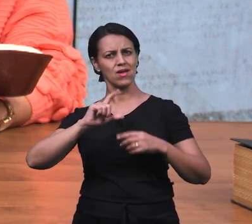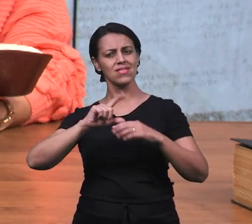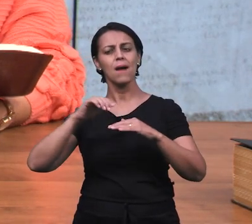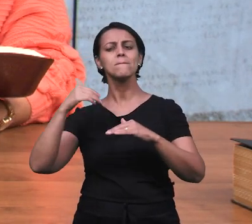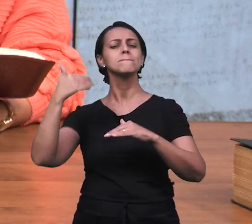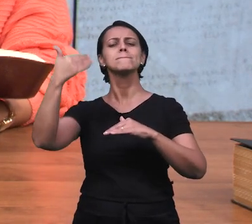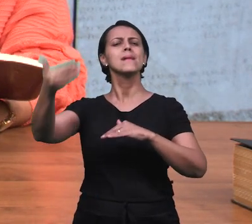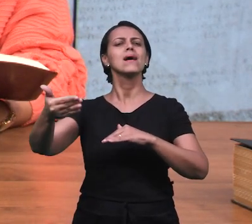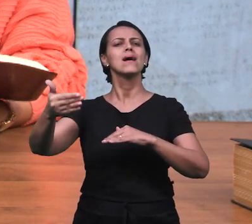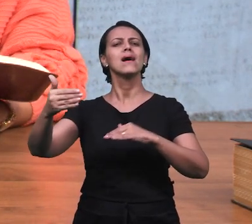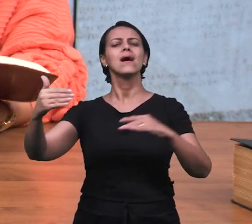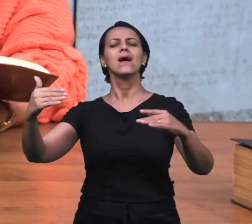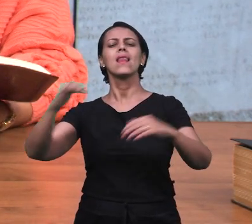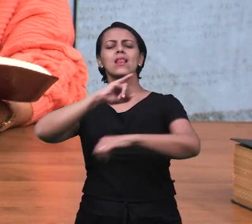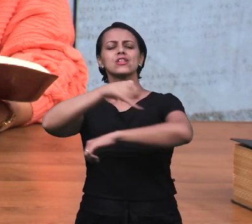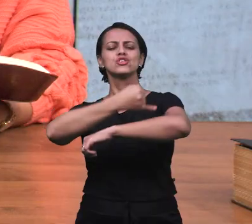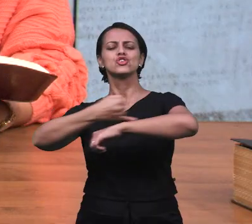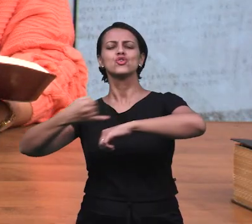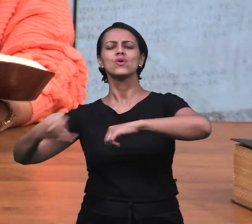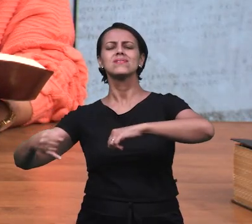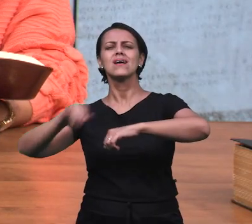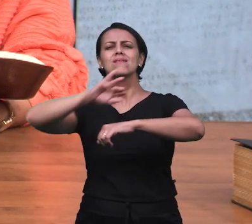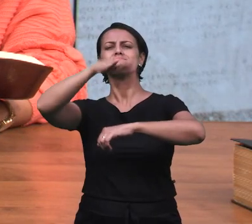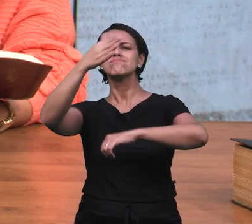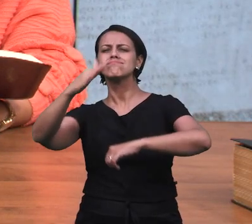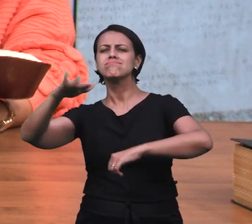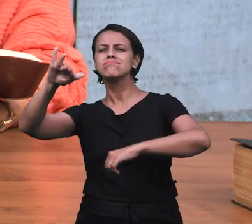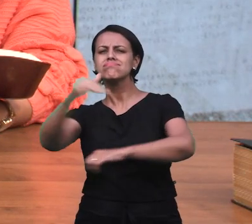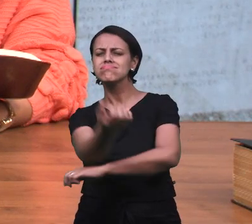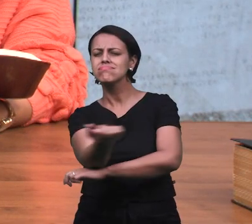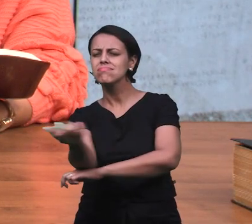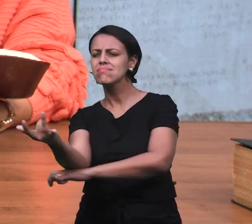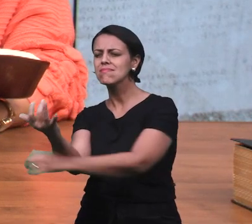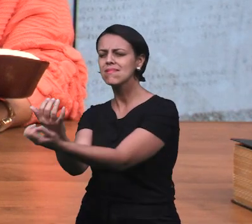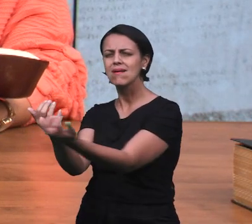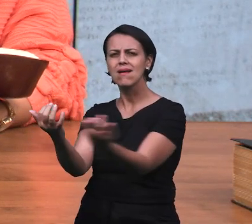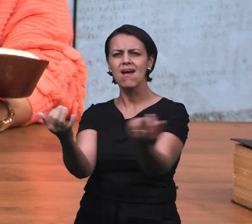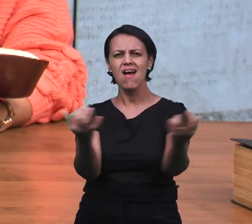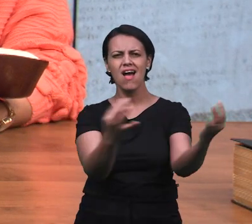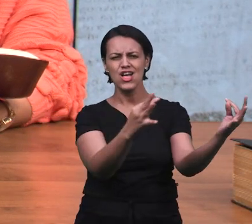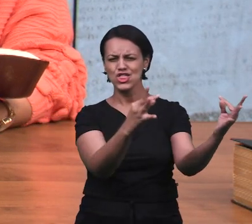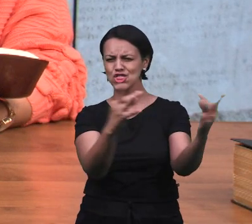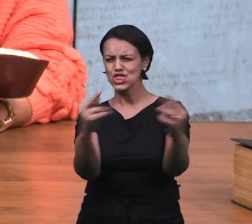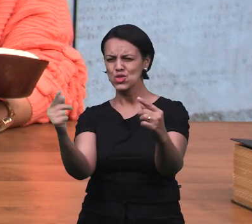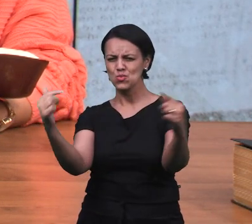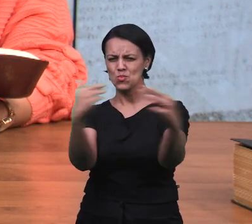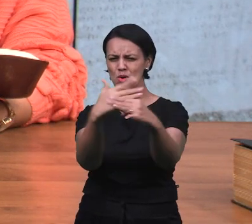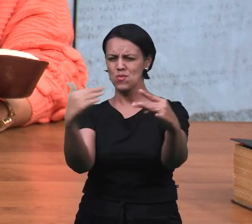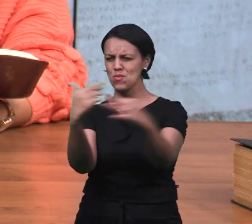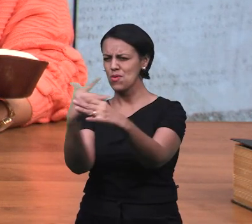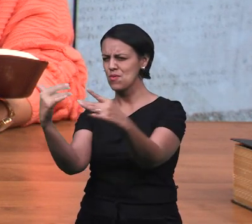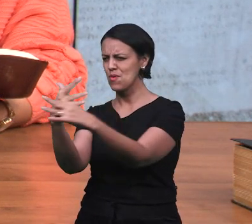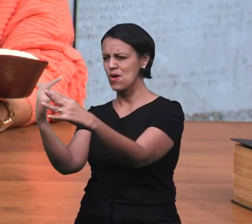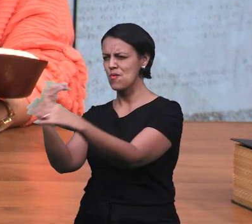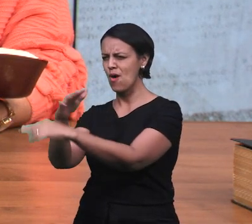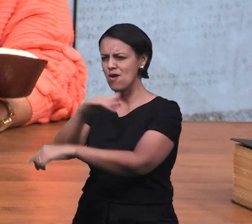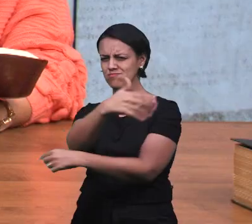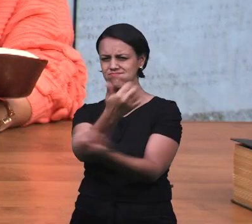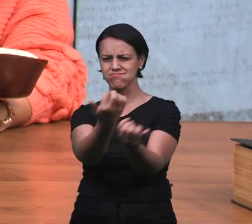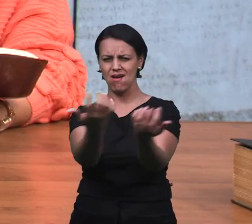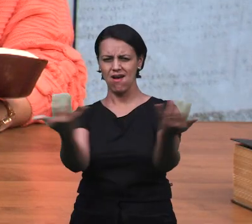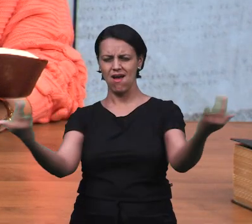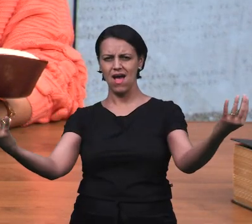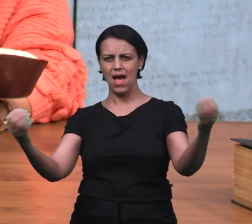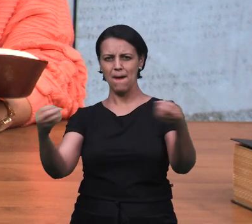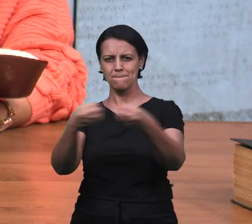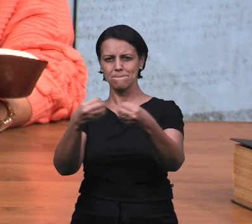nas montanhas e nas campinas e em toda a costa do grande mar, em frente do